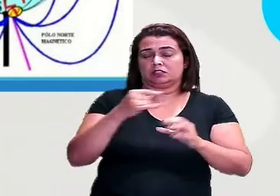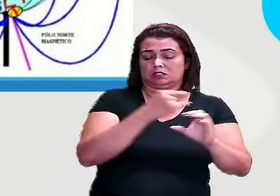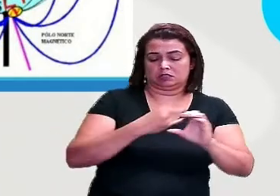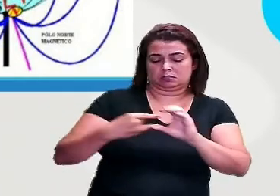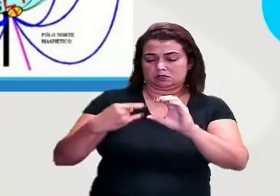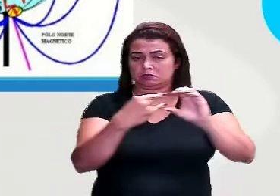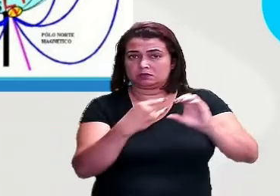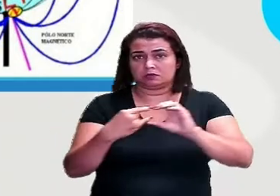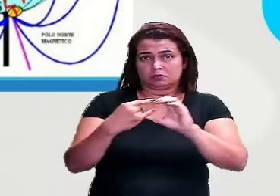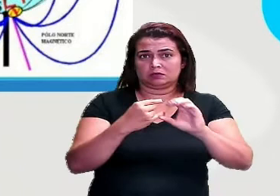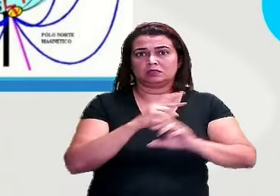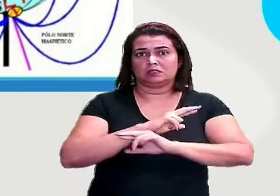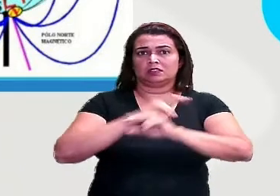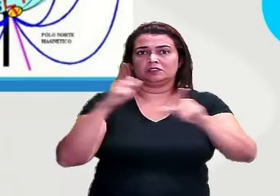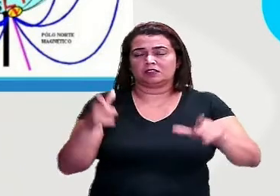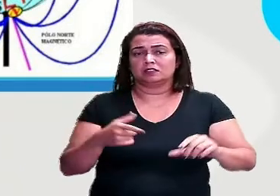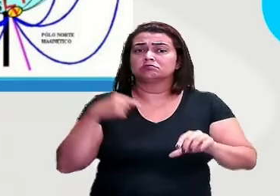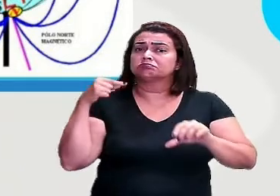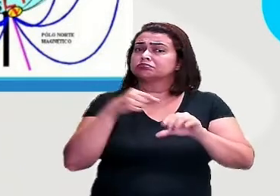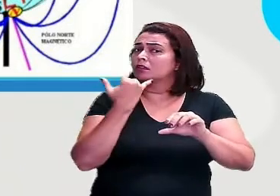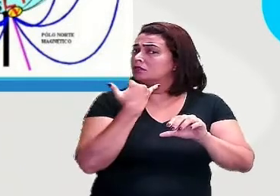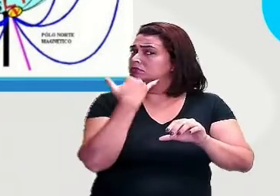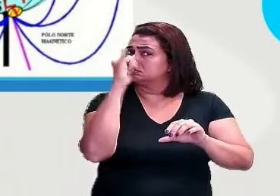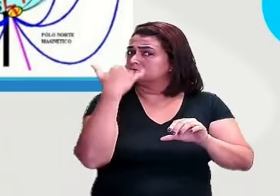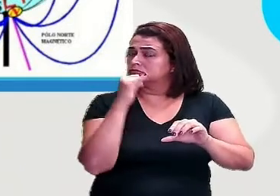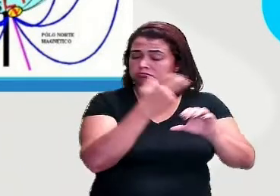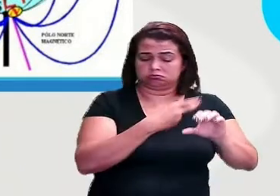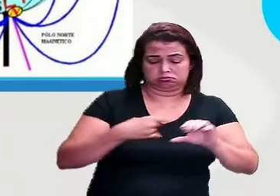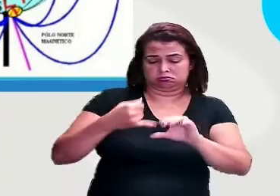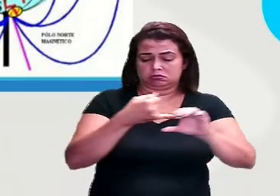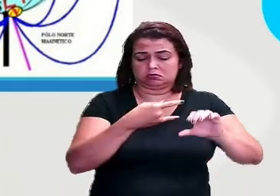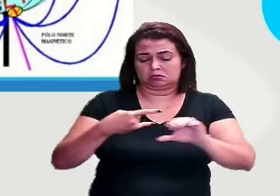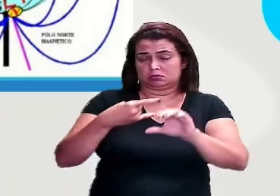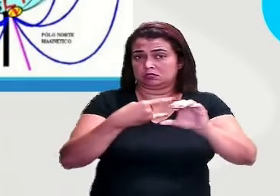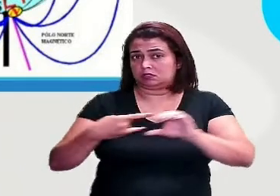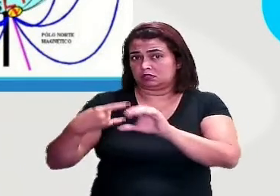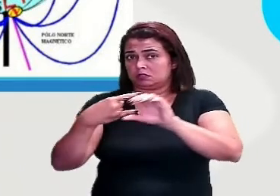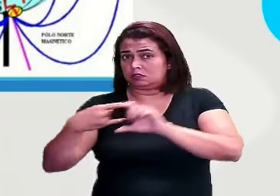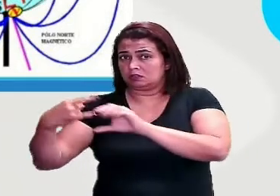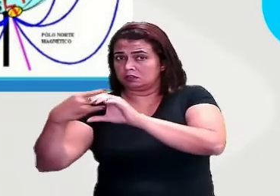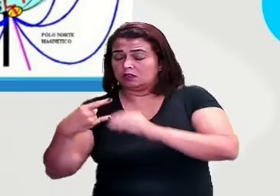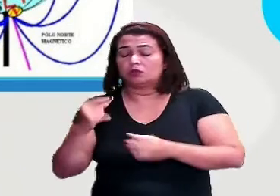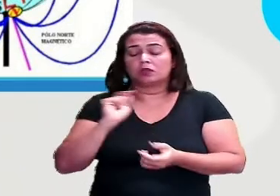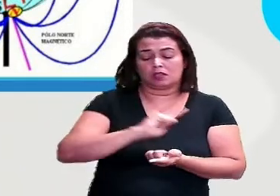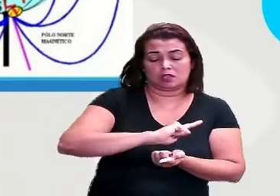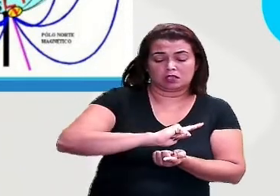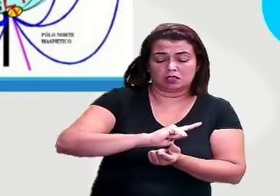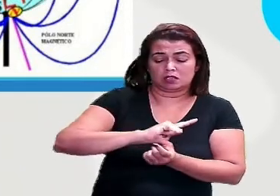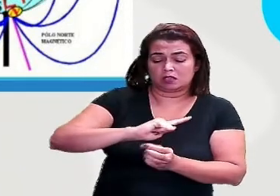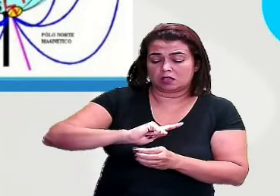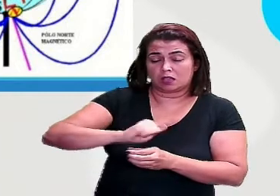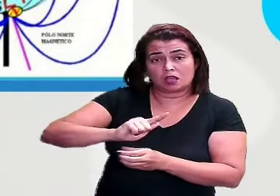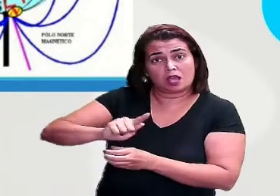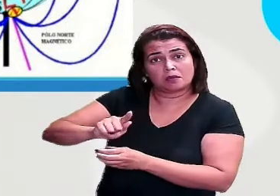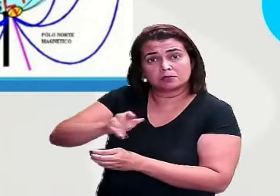Então, esse magnetismo é que vai fazer com que a bússola seja atraída, apontada para